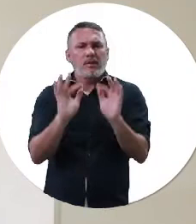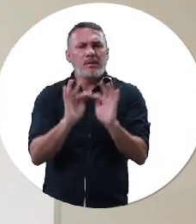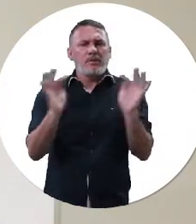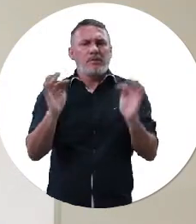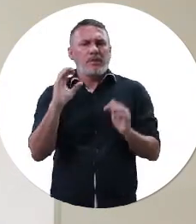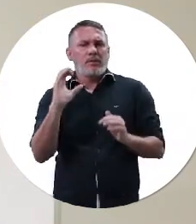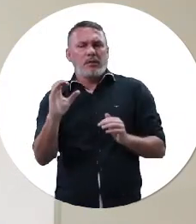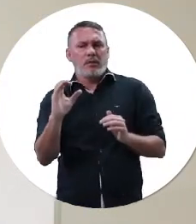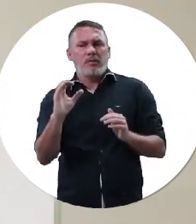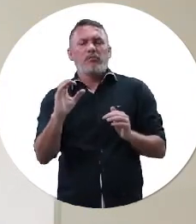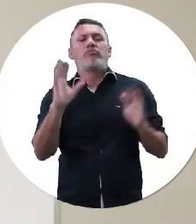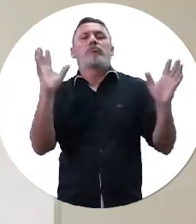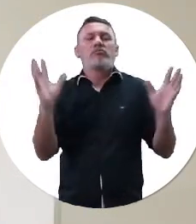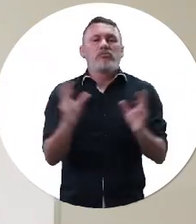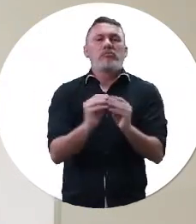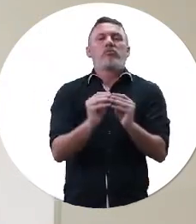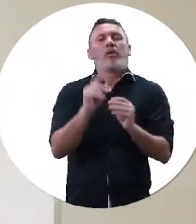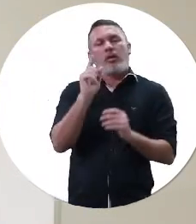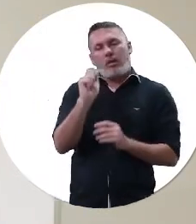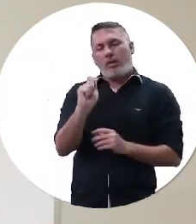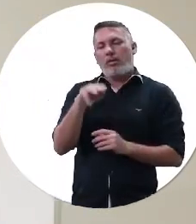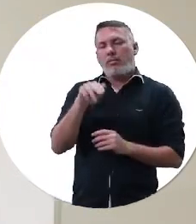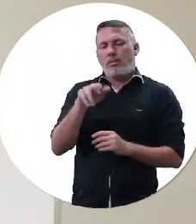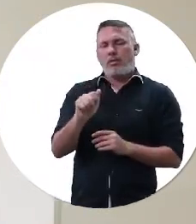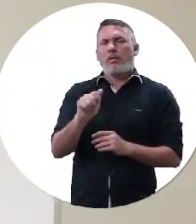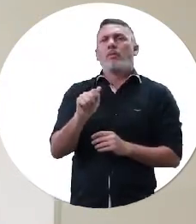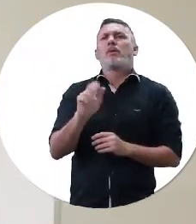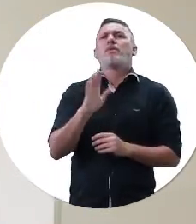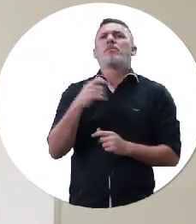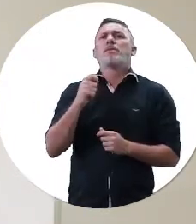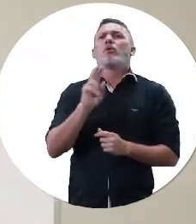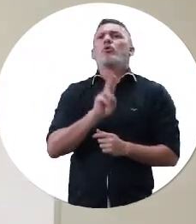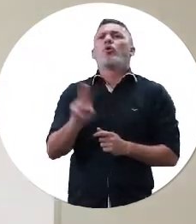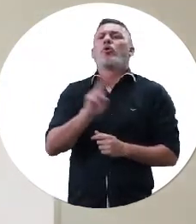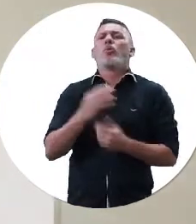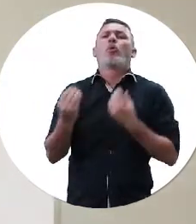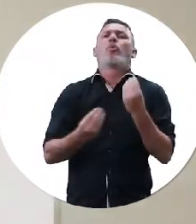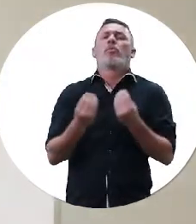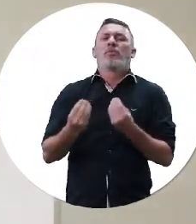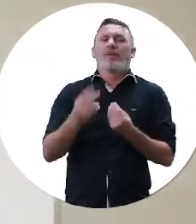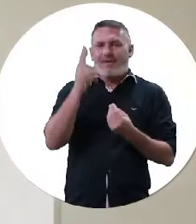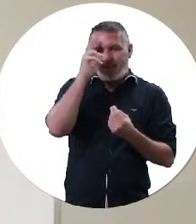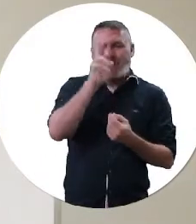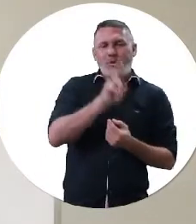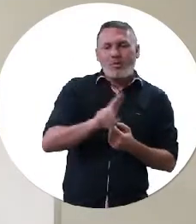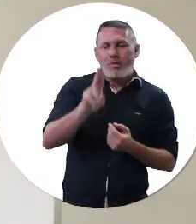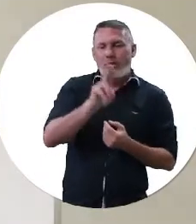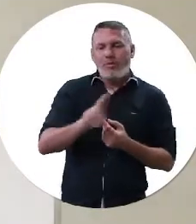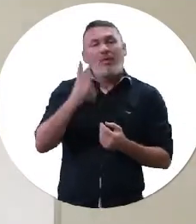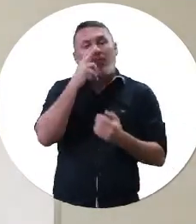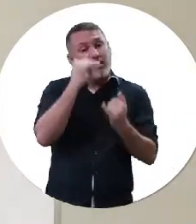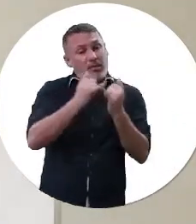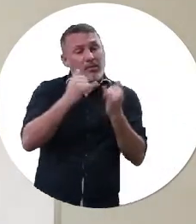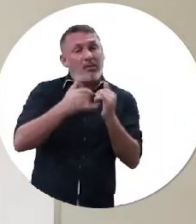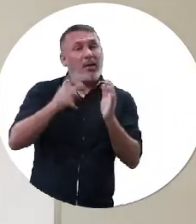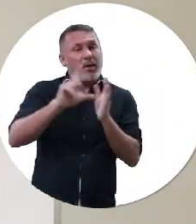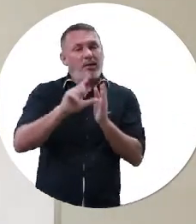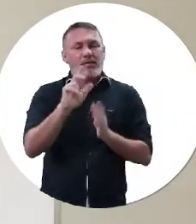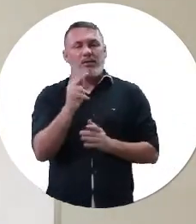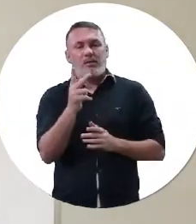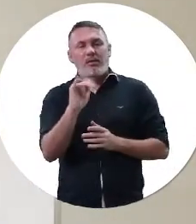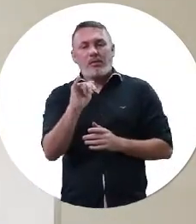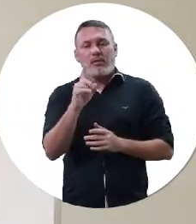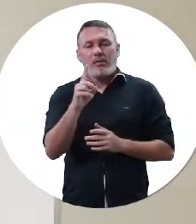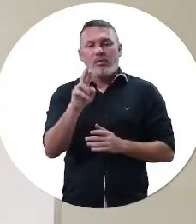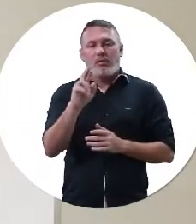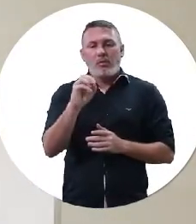toda vez que eu tiver um nitrogênio fazendo ligação simples com carbono, eu tenho uma amina. Como que eu dou nome? Você